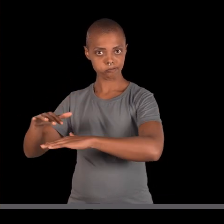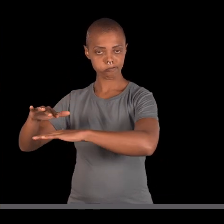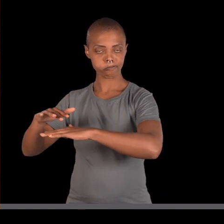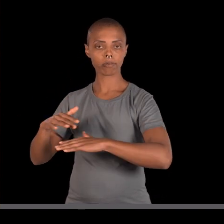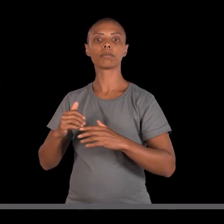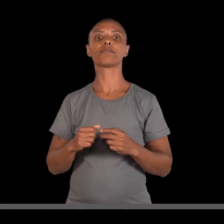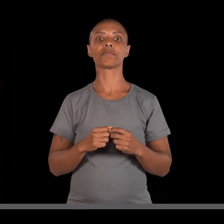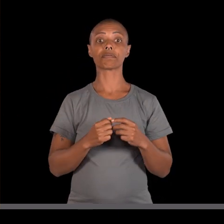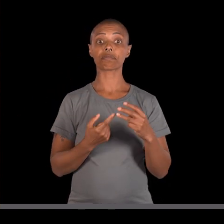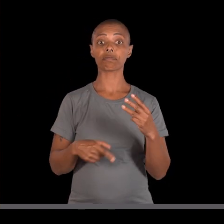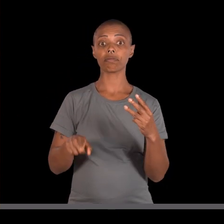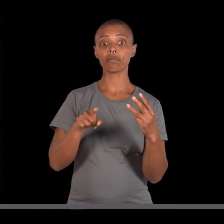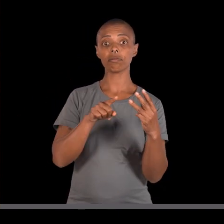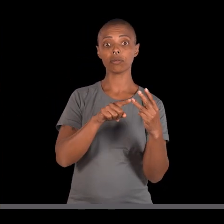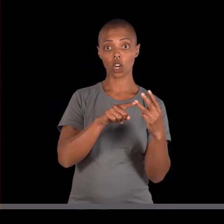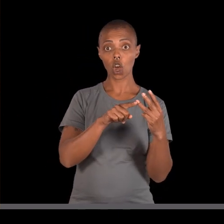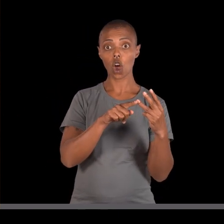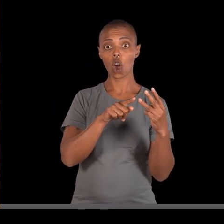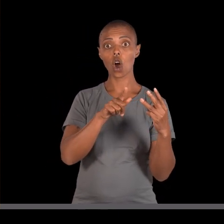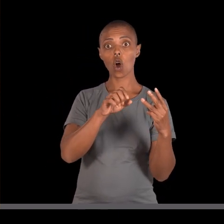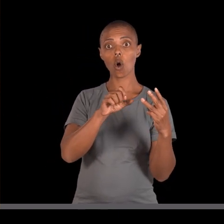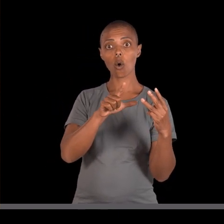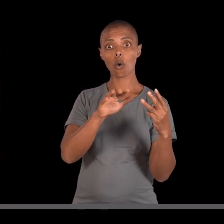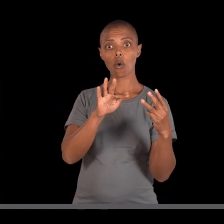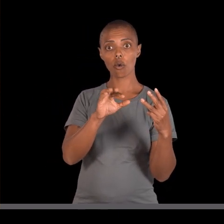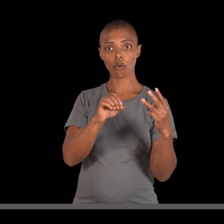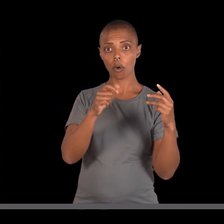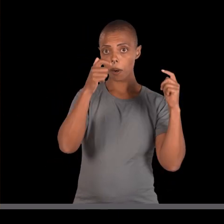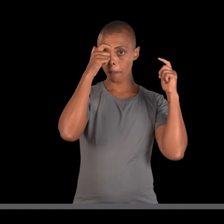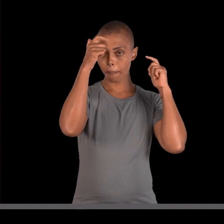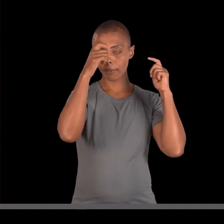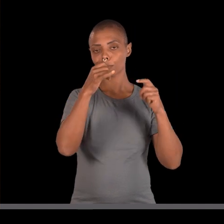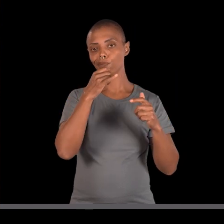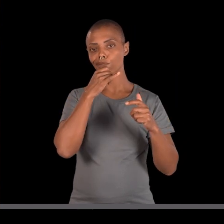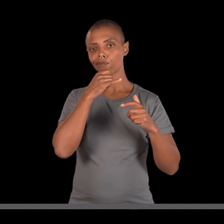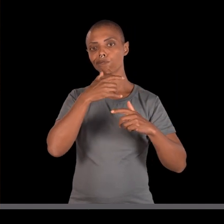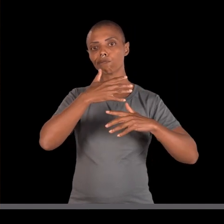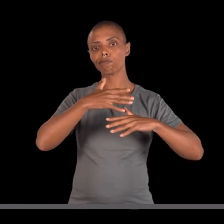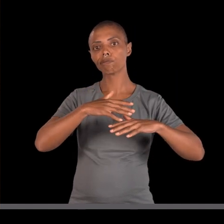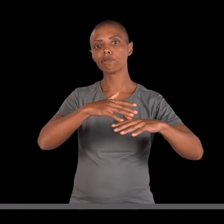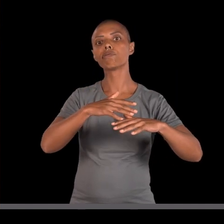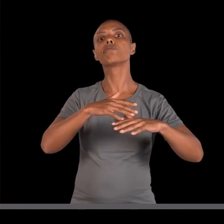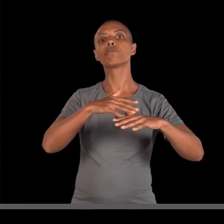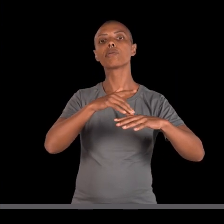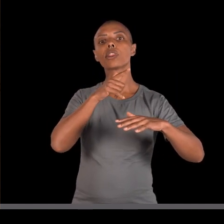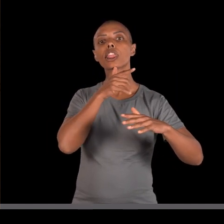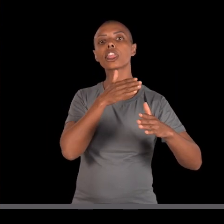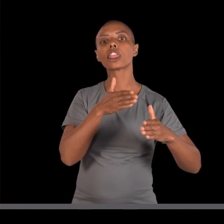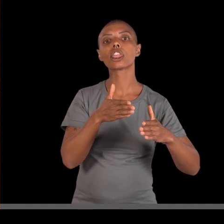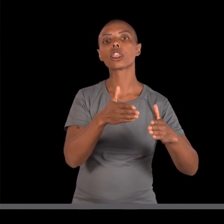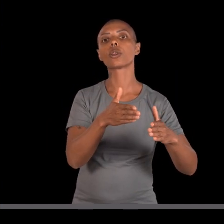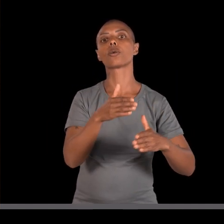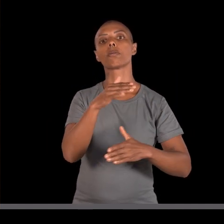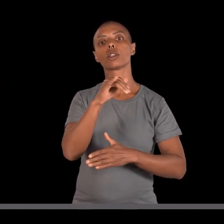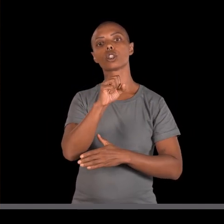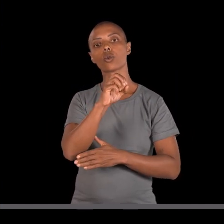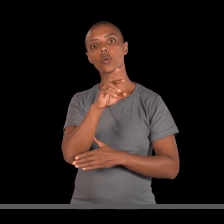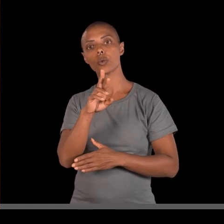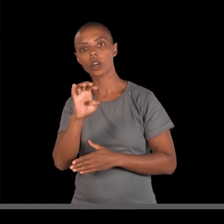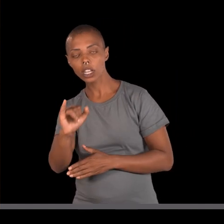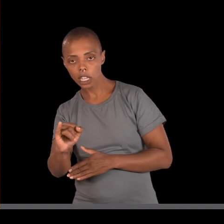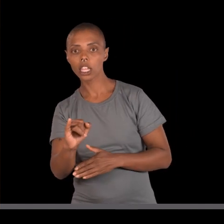Né? E você vai ter a vertente do Golfo do México, como o Mississippi, Missouri e o Rio Grande, que